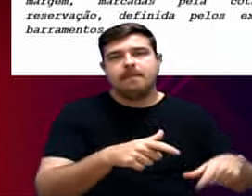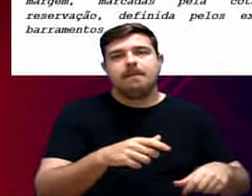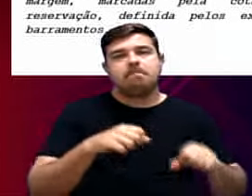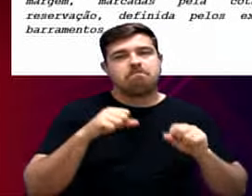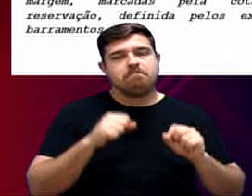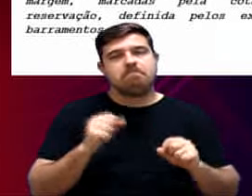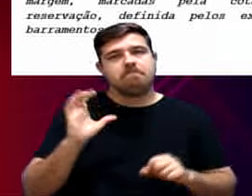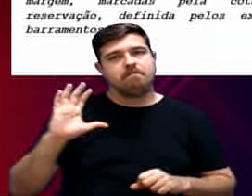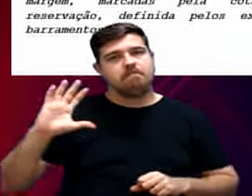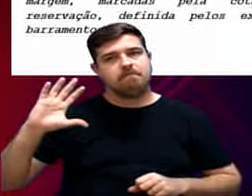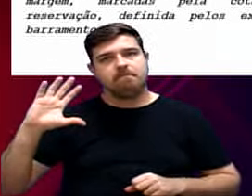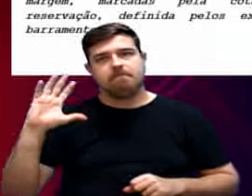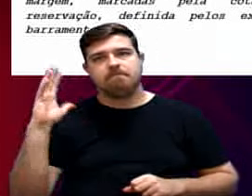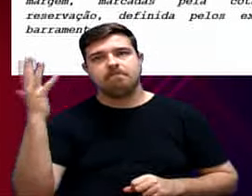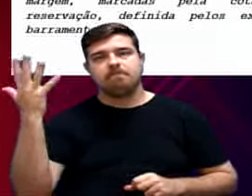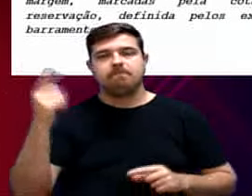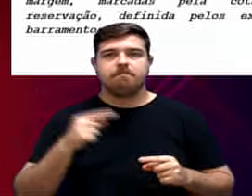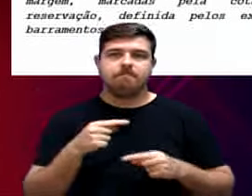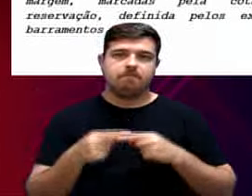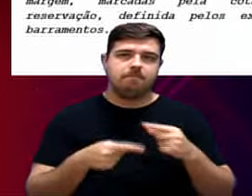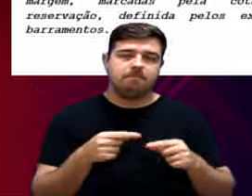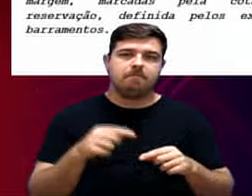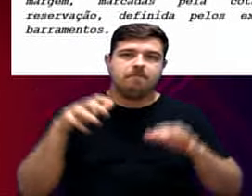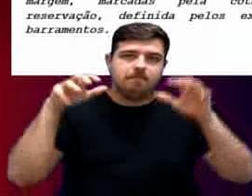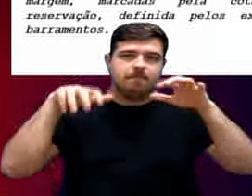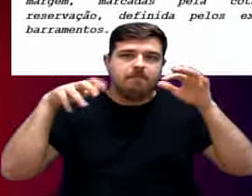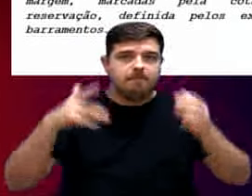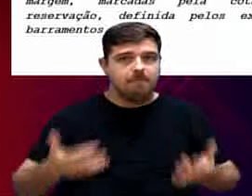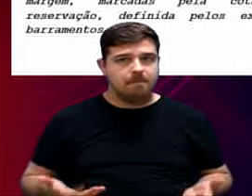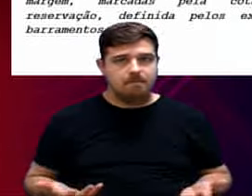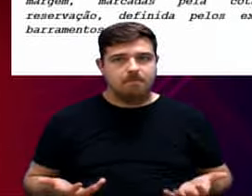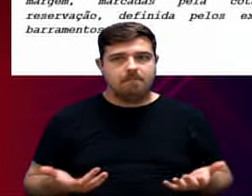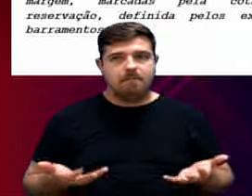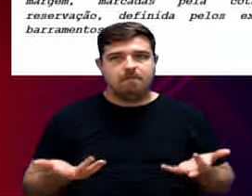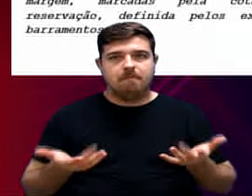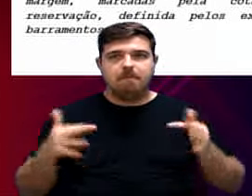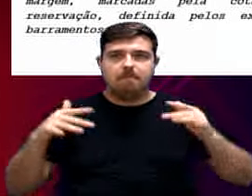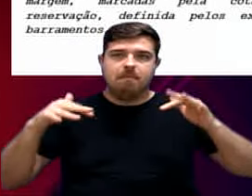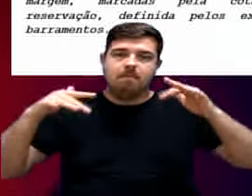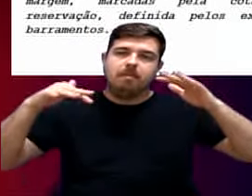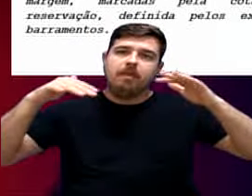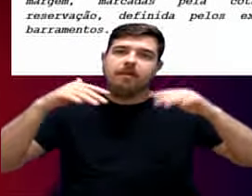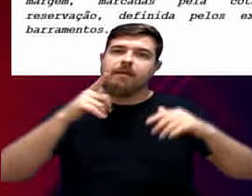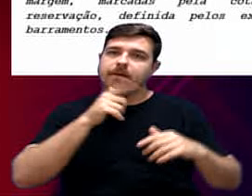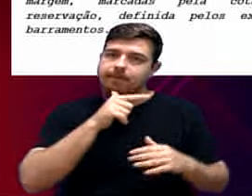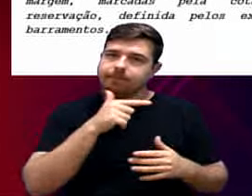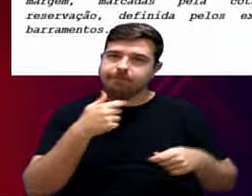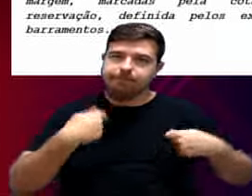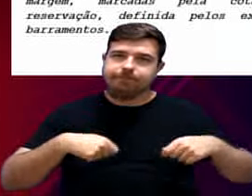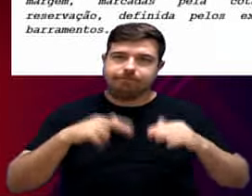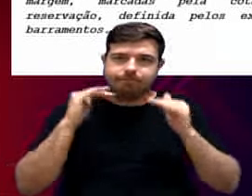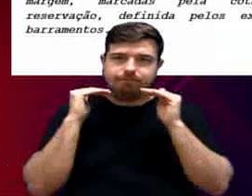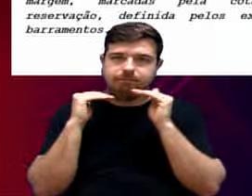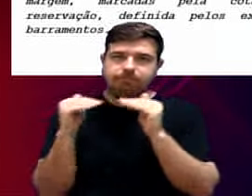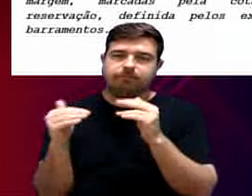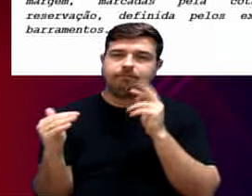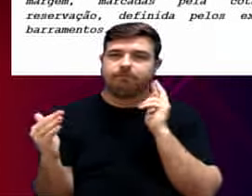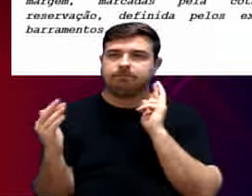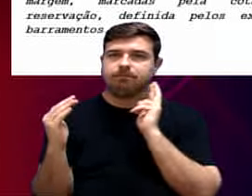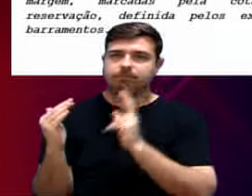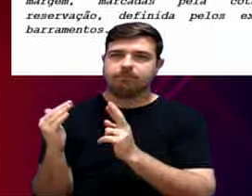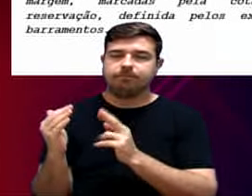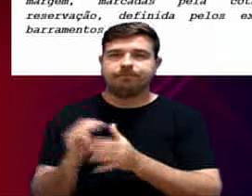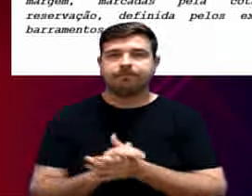áreas eh de implantação desses dispositivos e a partir daí eh isso fica